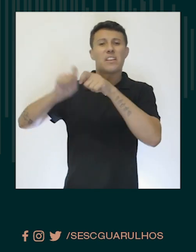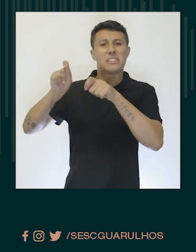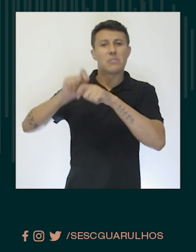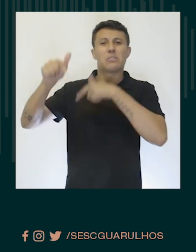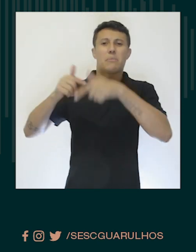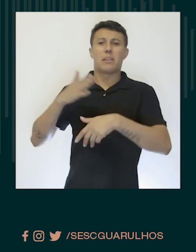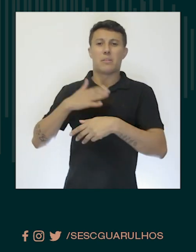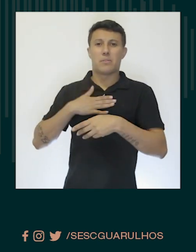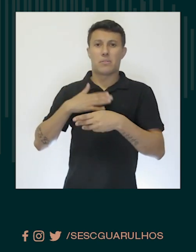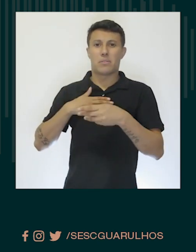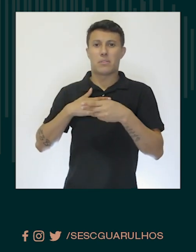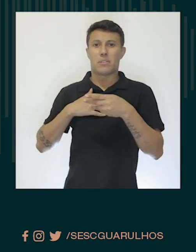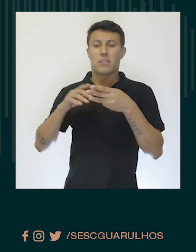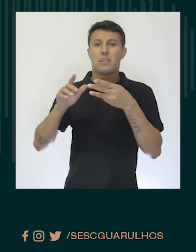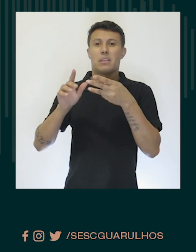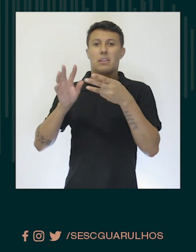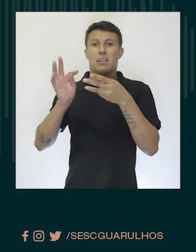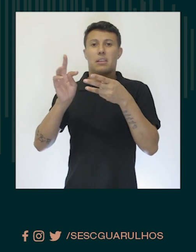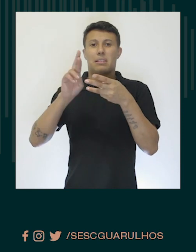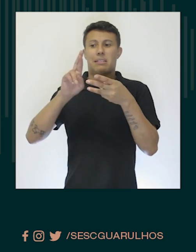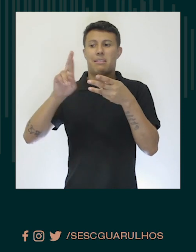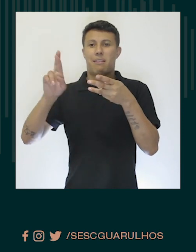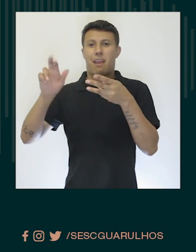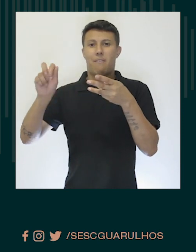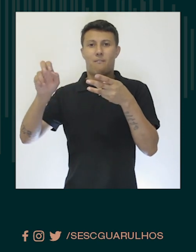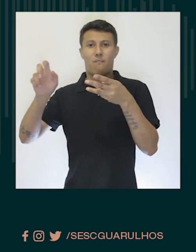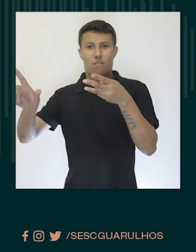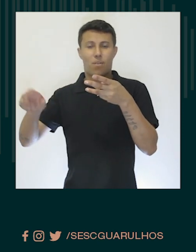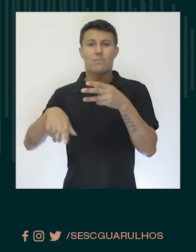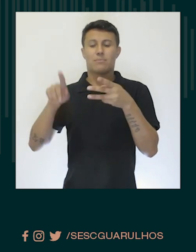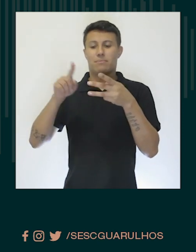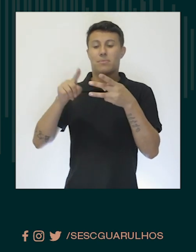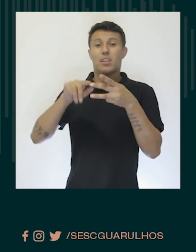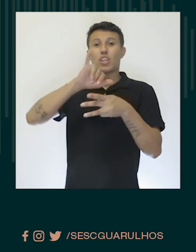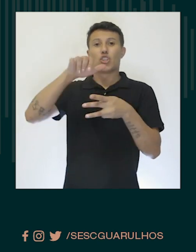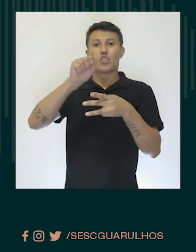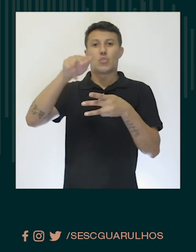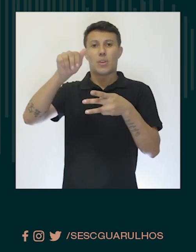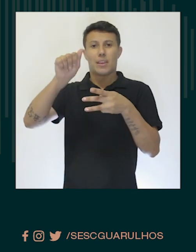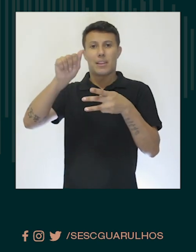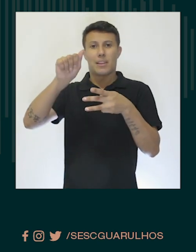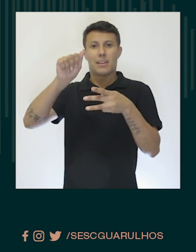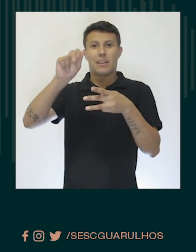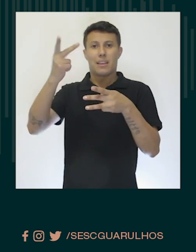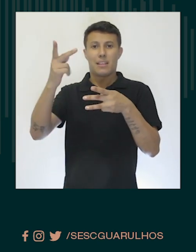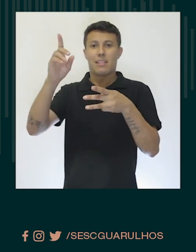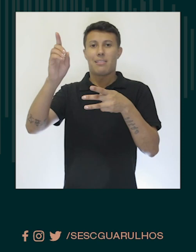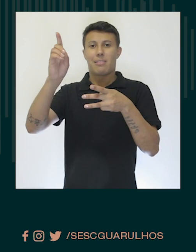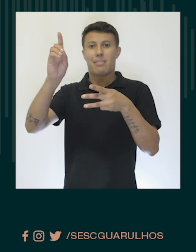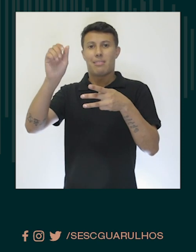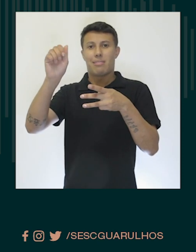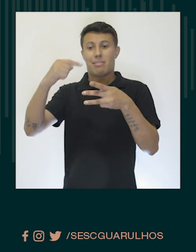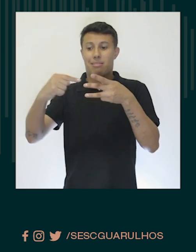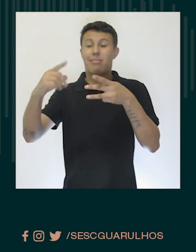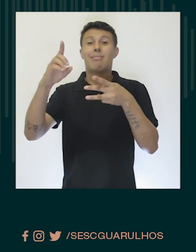3 R's. Tenho Joana Dark, que é Joana com H, _ Dark com K, que lá tem uma produção